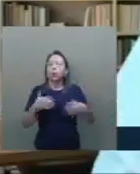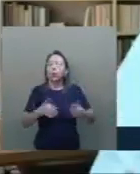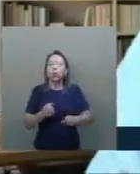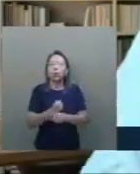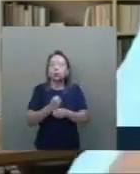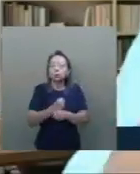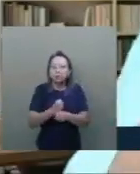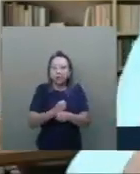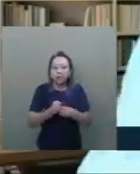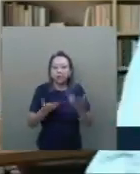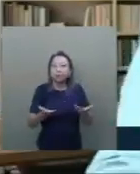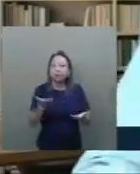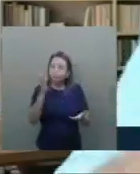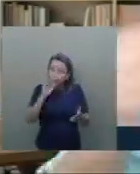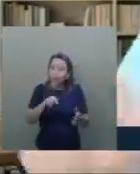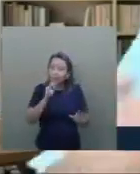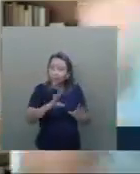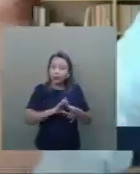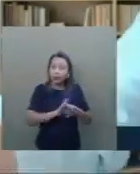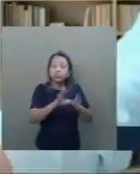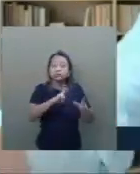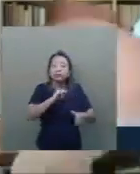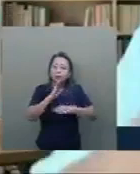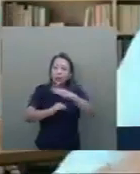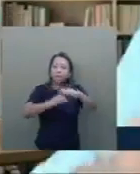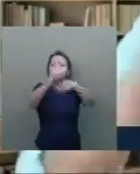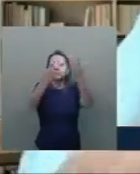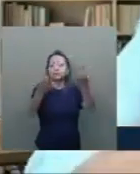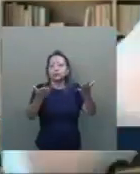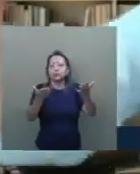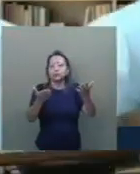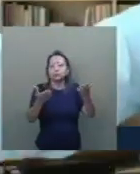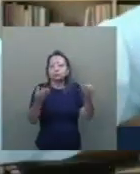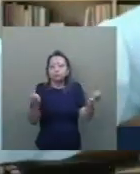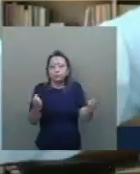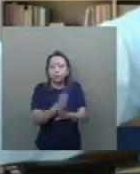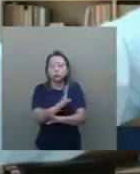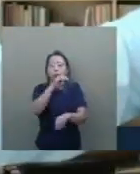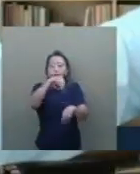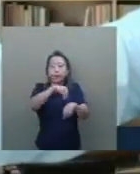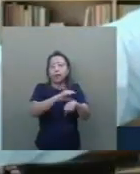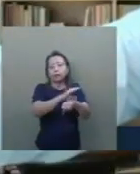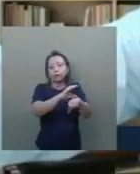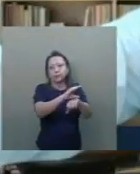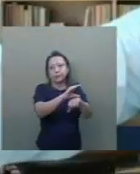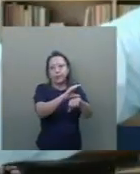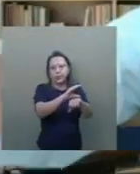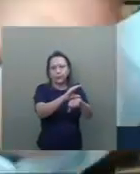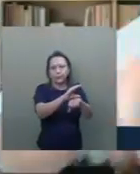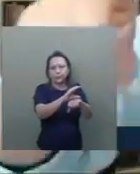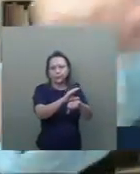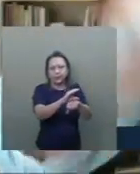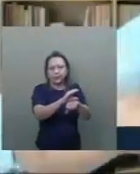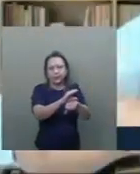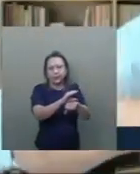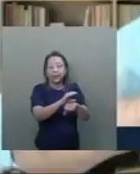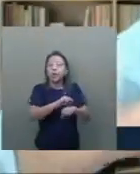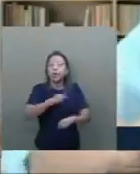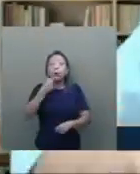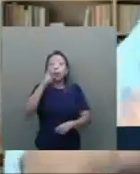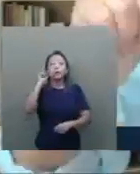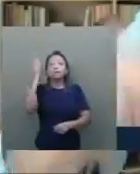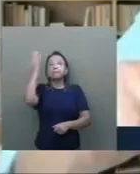anos? Foi com a democracia que tivemos grandes avanços consagrados na Constituição, que completou